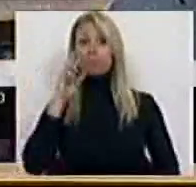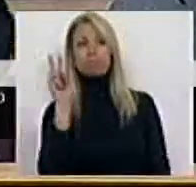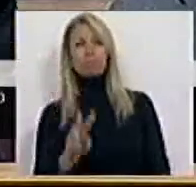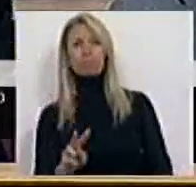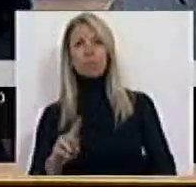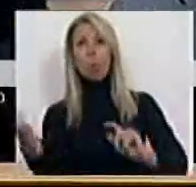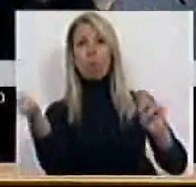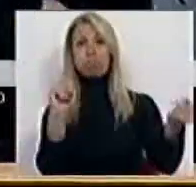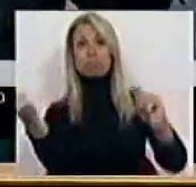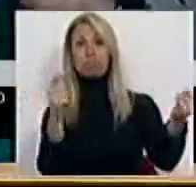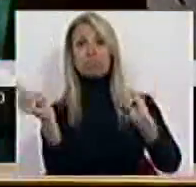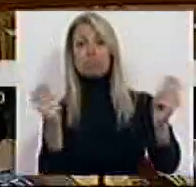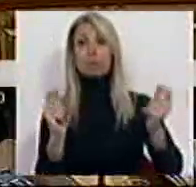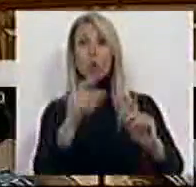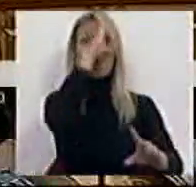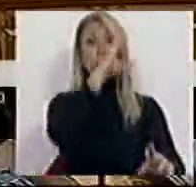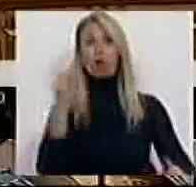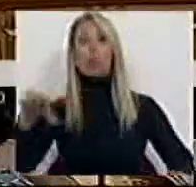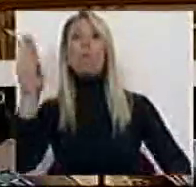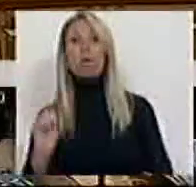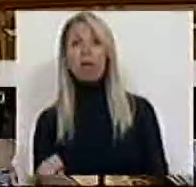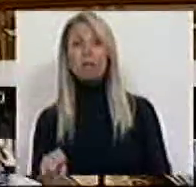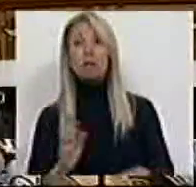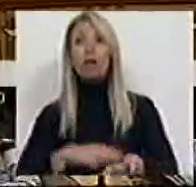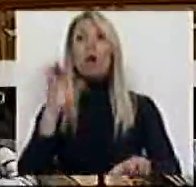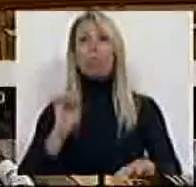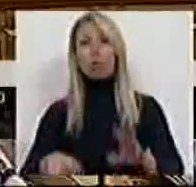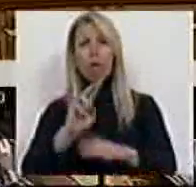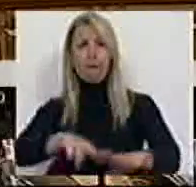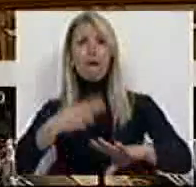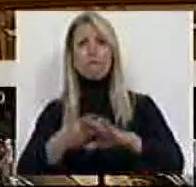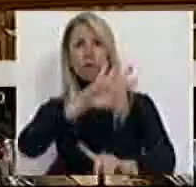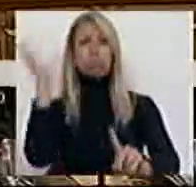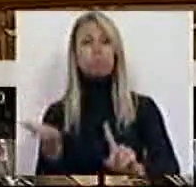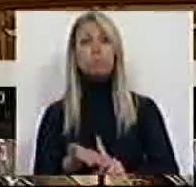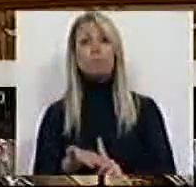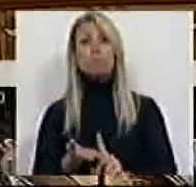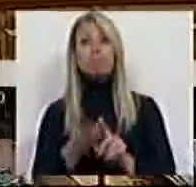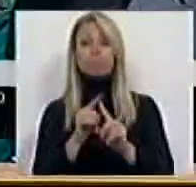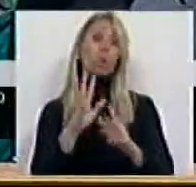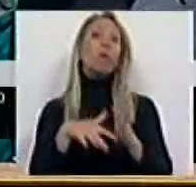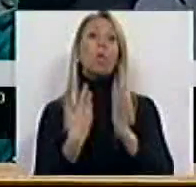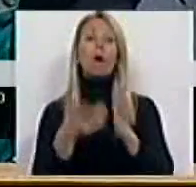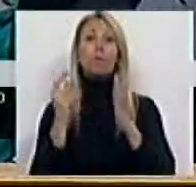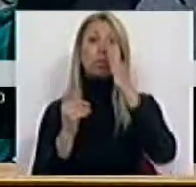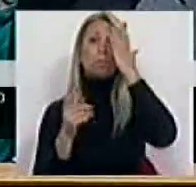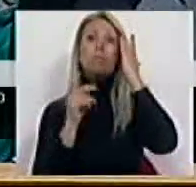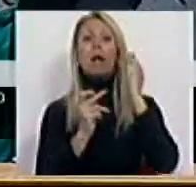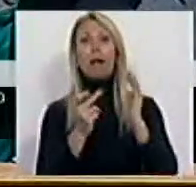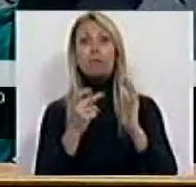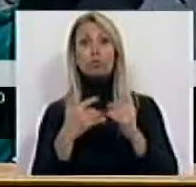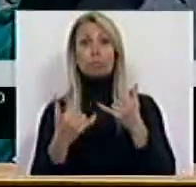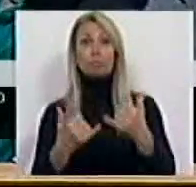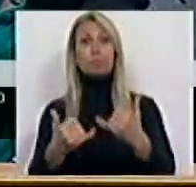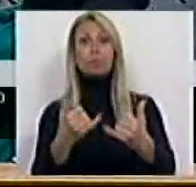troca de impressões entre o Governo e o Partido Socialista sobre as duplas sanções e o quadro plurianual da União